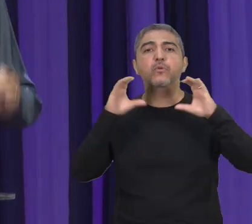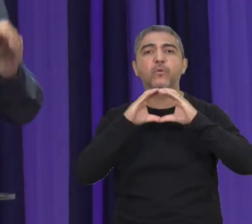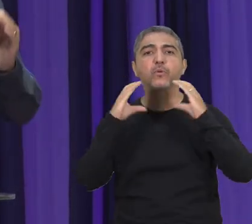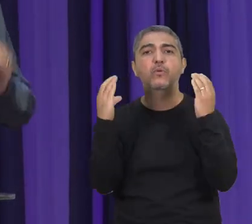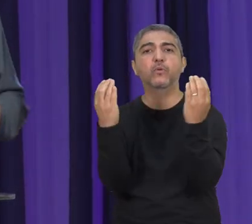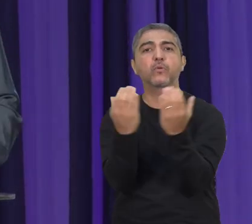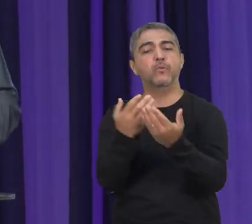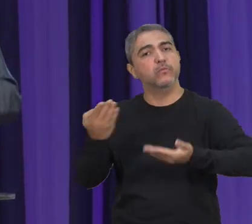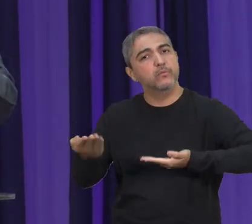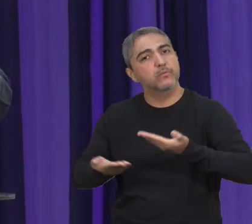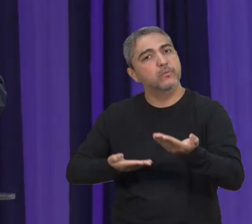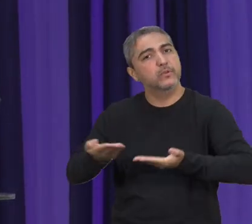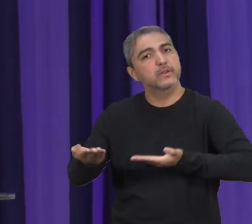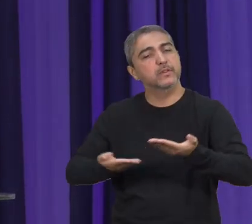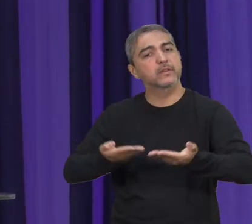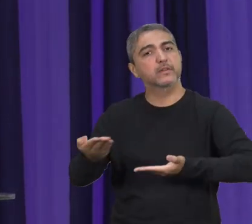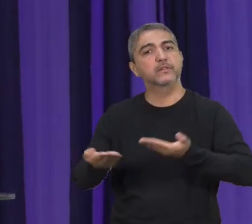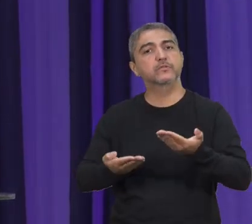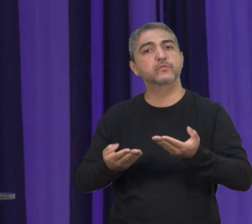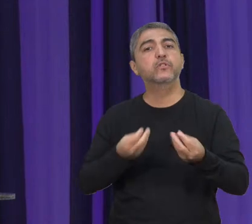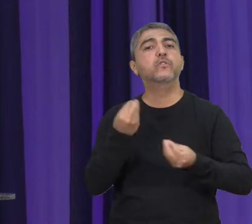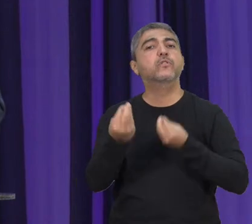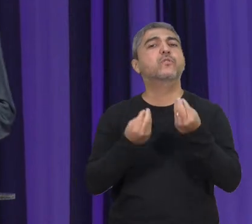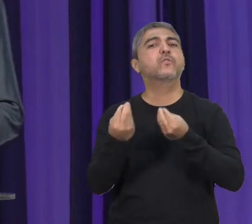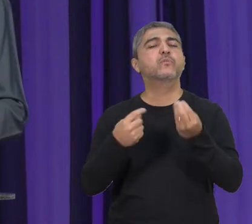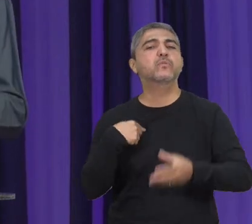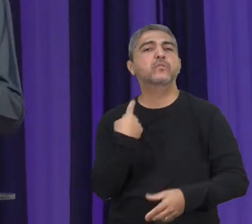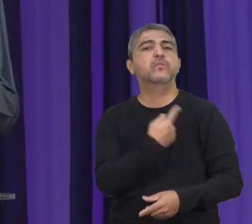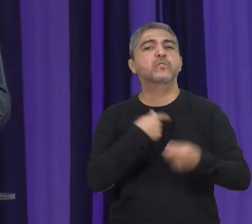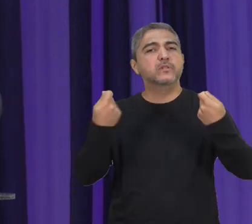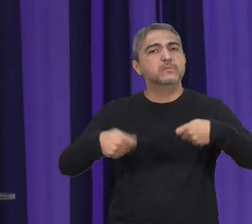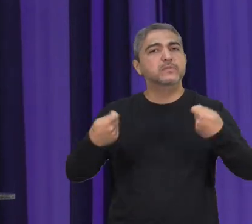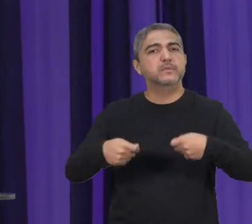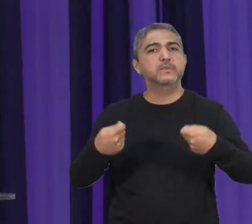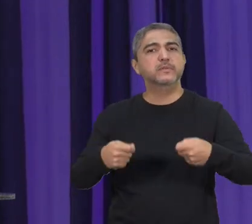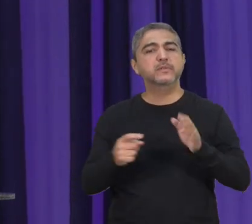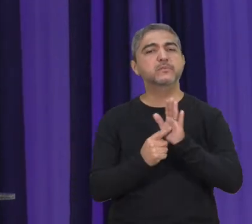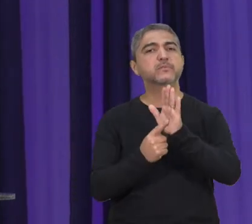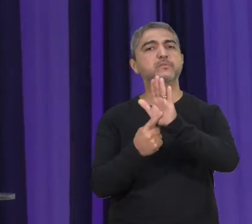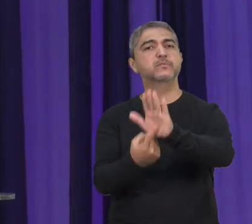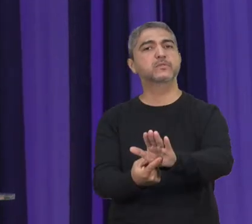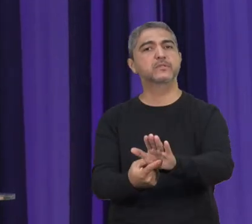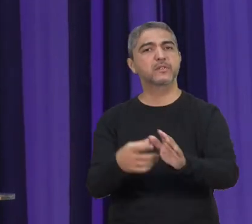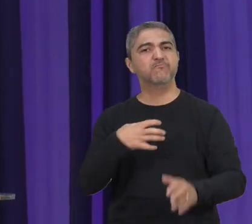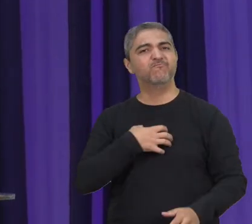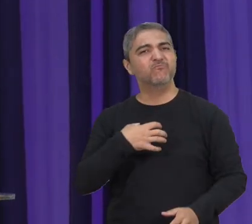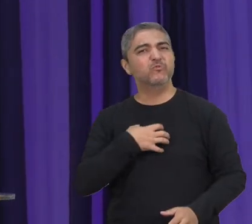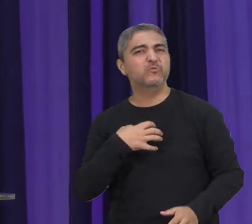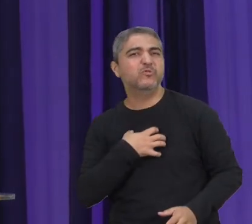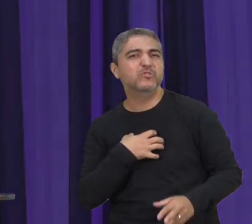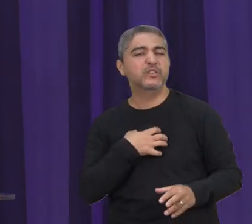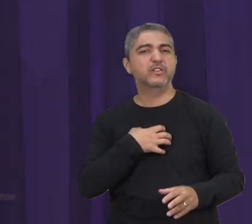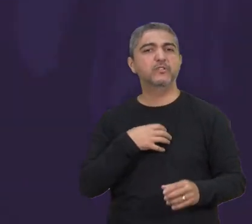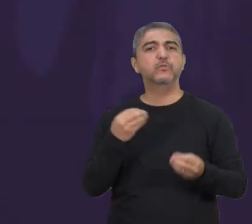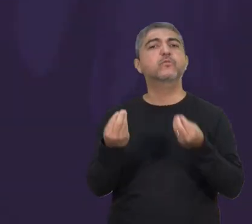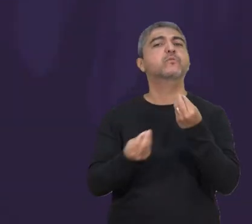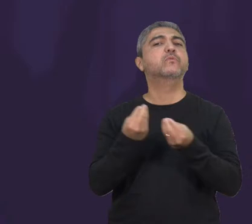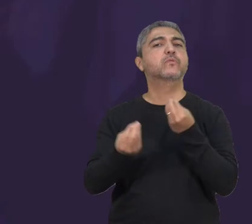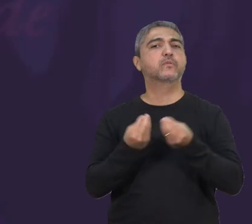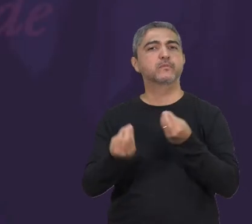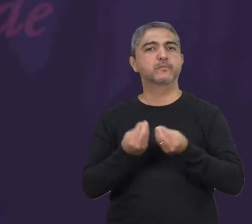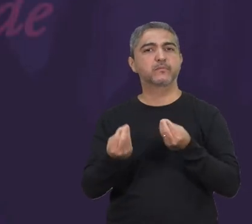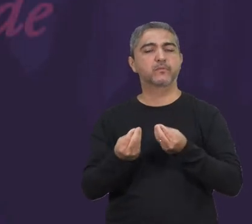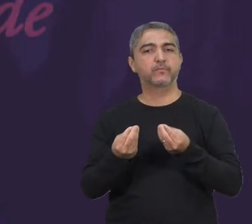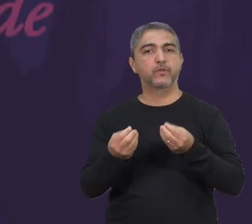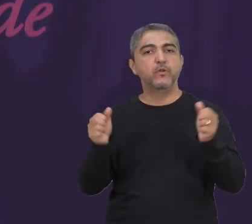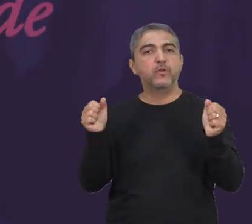Como uma comunidade deve ser? Uma comunidade com